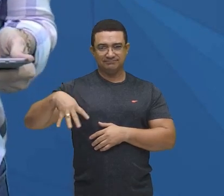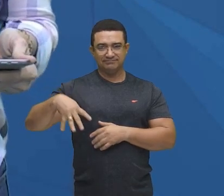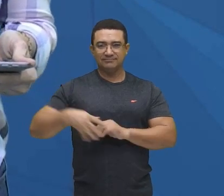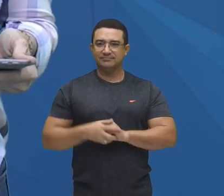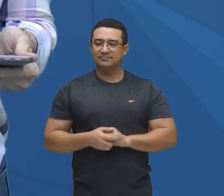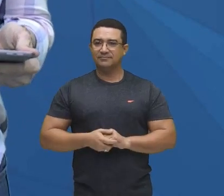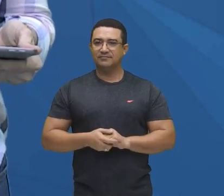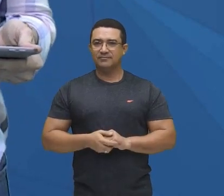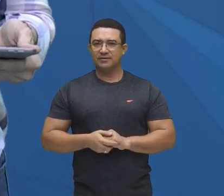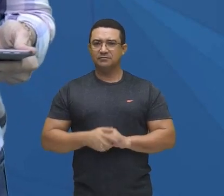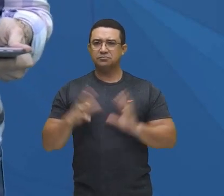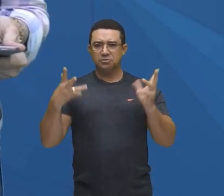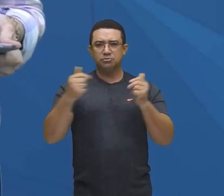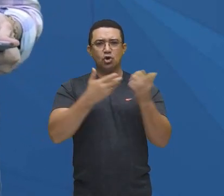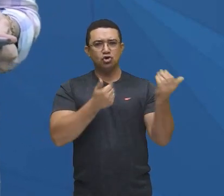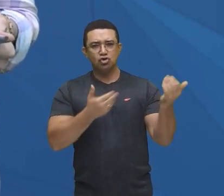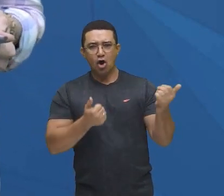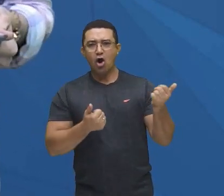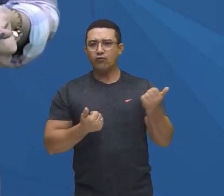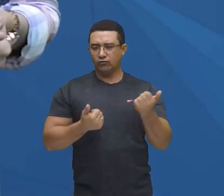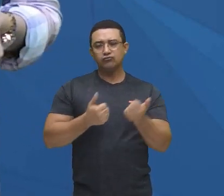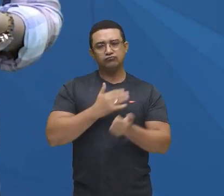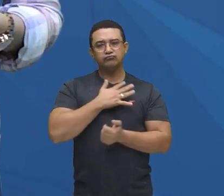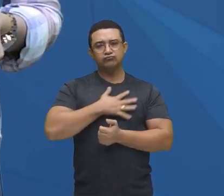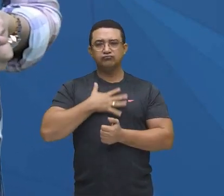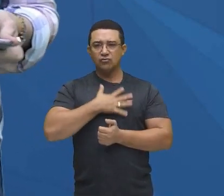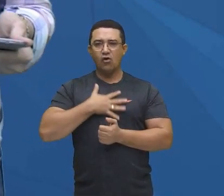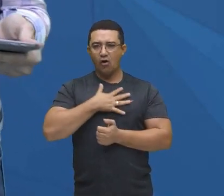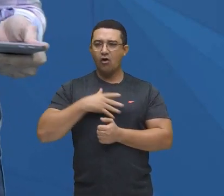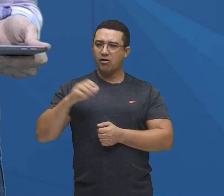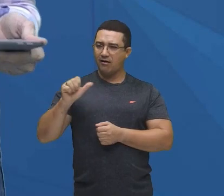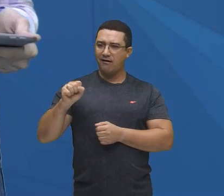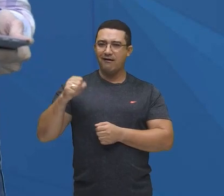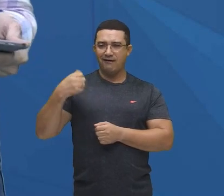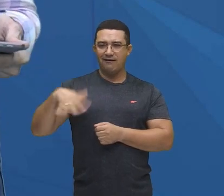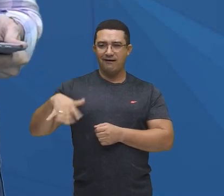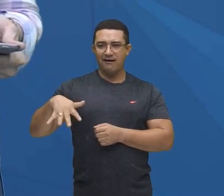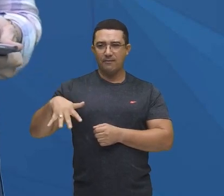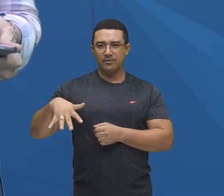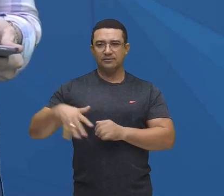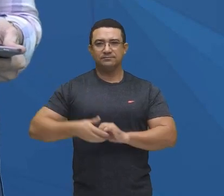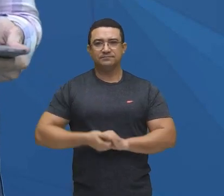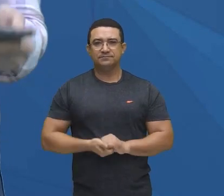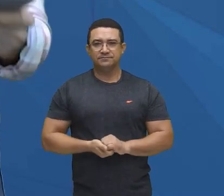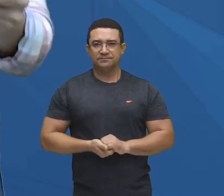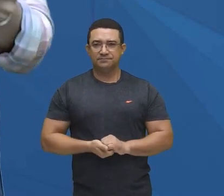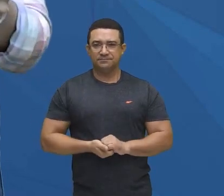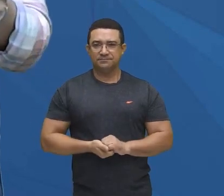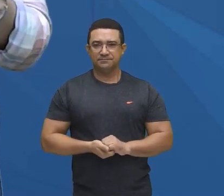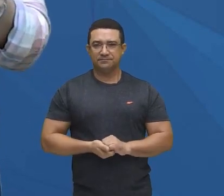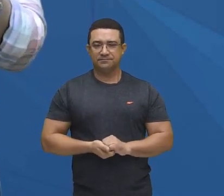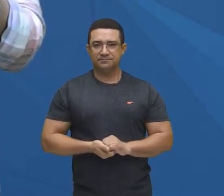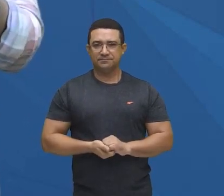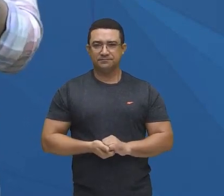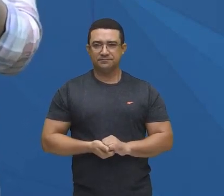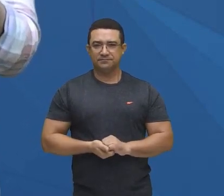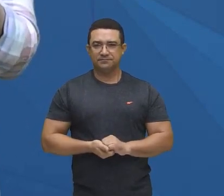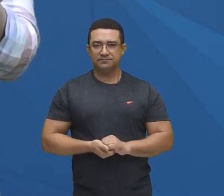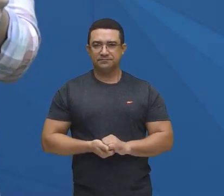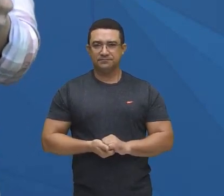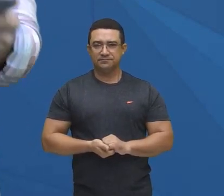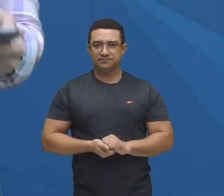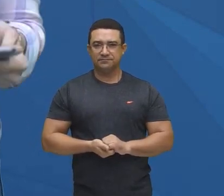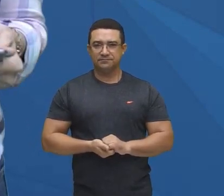comum, né? Entre jovens, adolescentes. O Snapchat, e ele tem sim a logo de um fantasma.